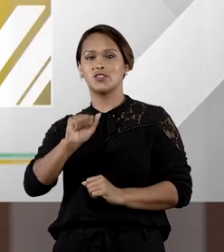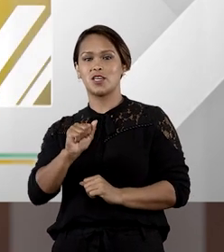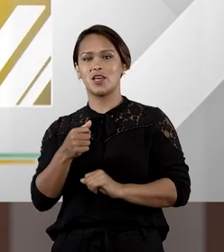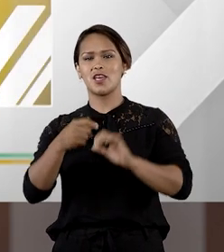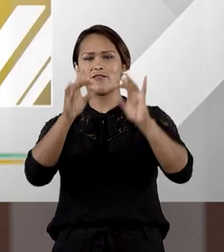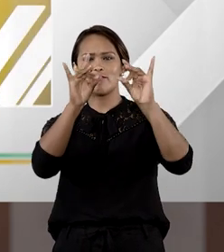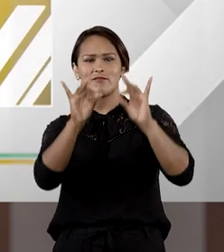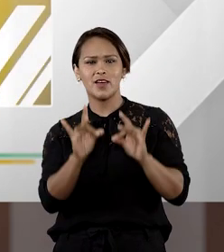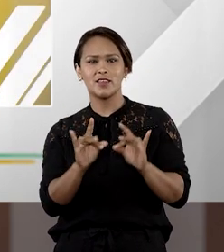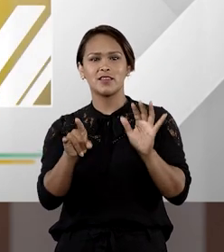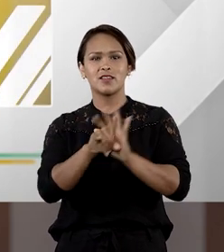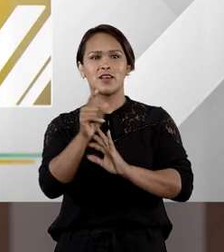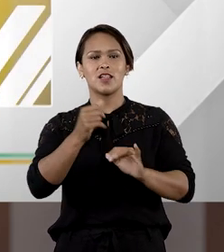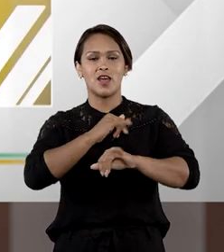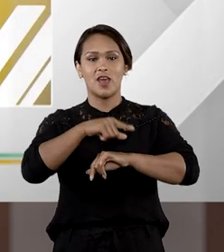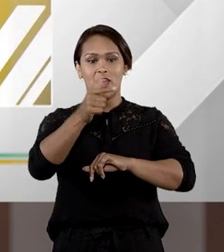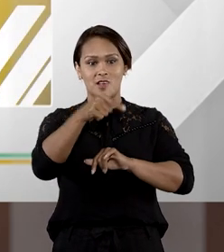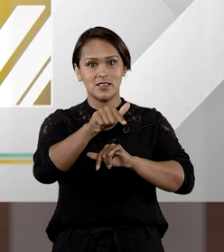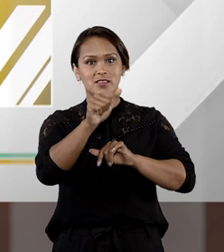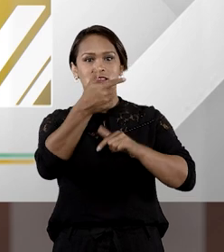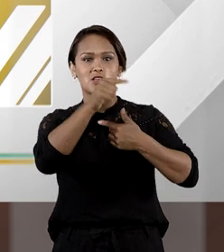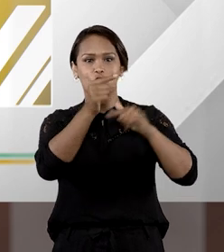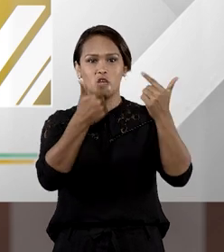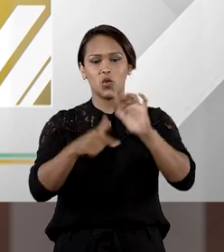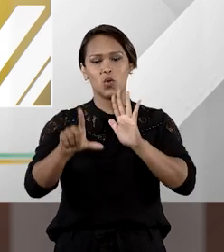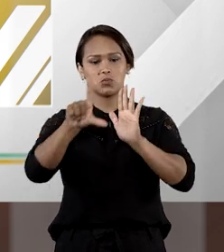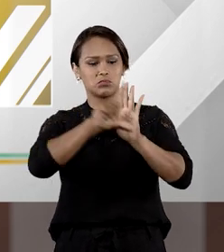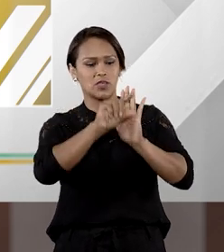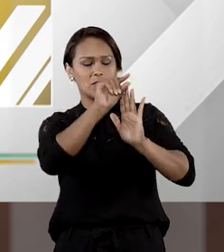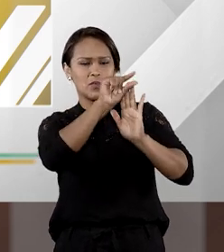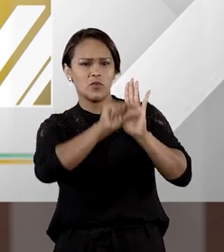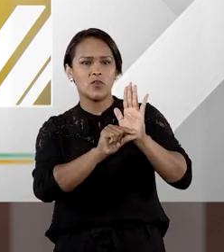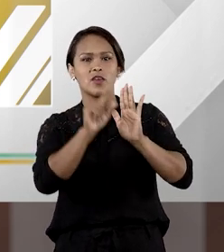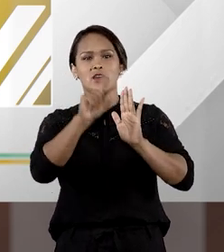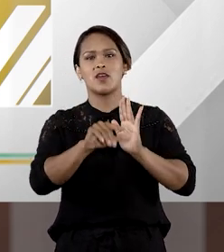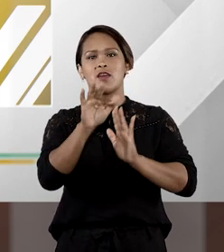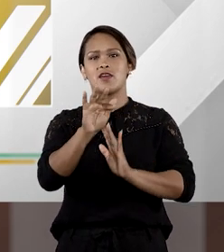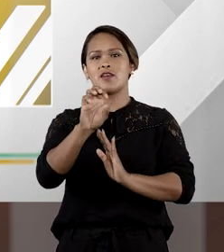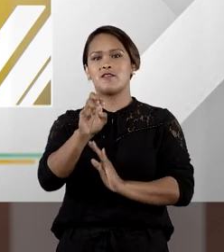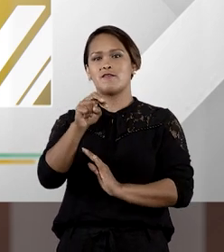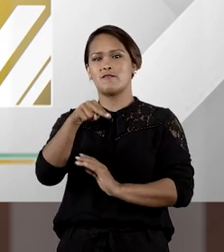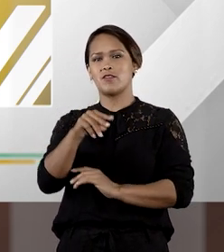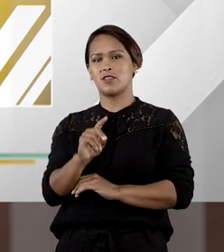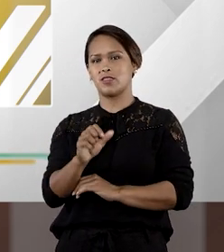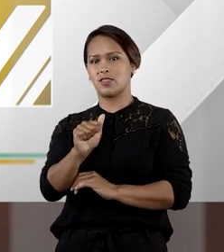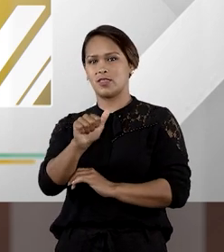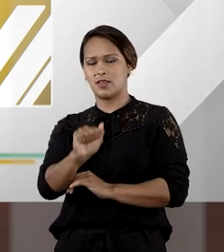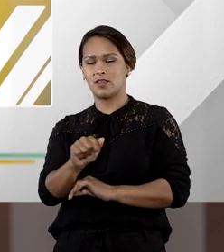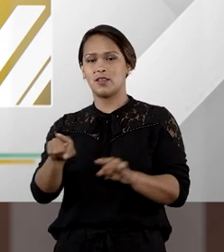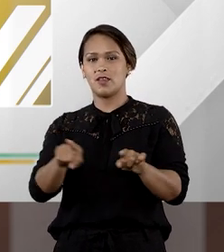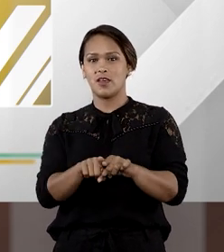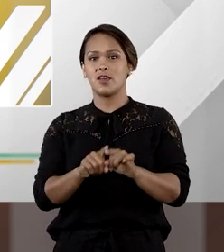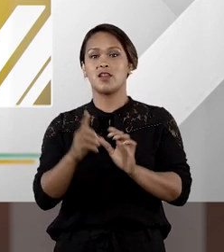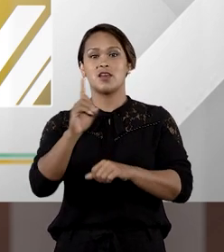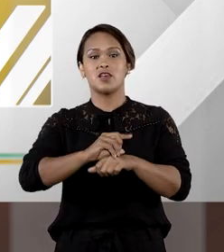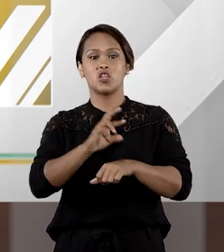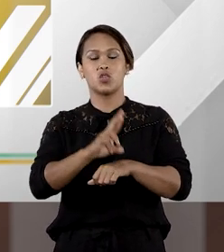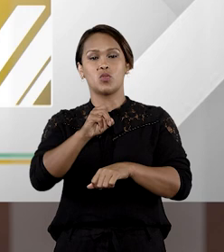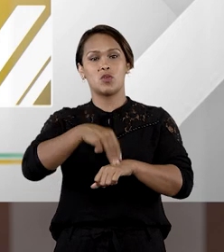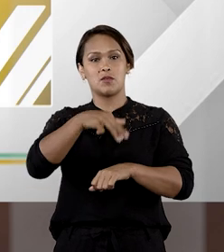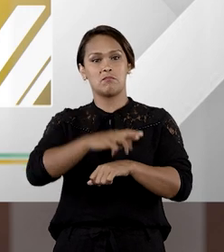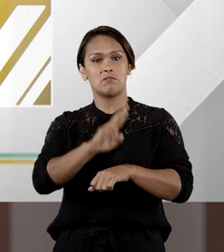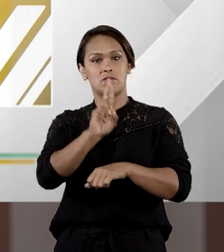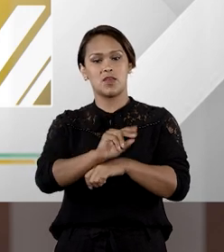vai detalhar essas e outras disposições legais para a gente é Fernanda Tartucci, ela que é doutora e mestra